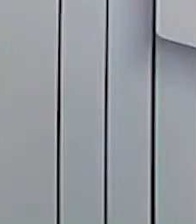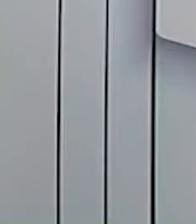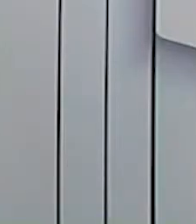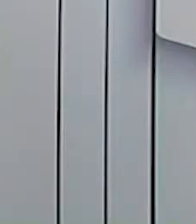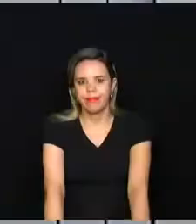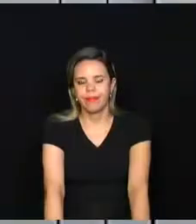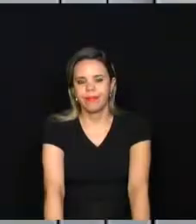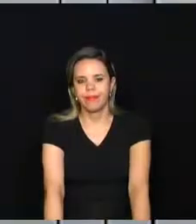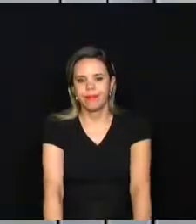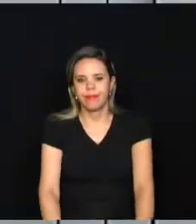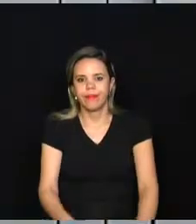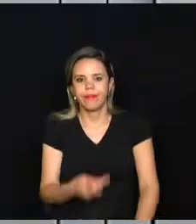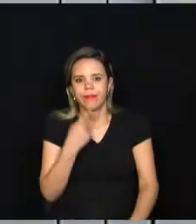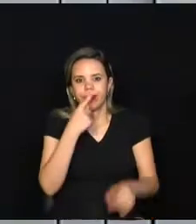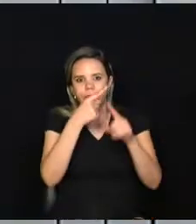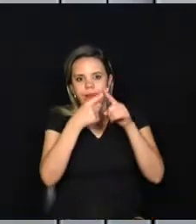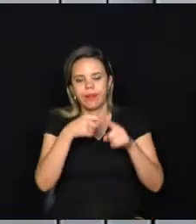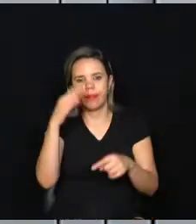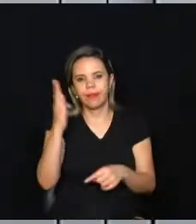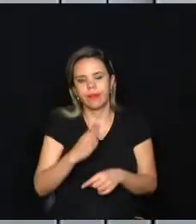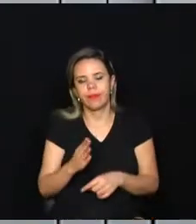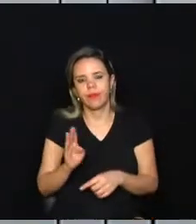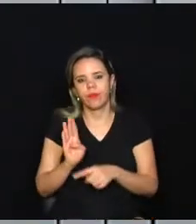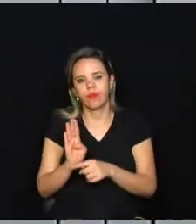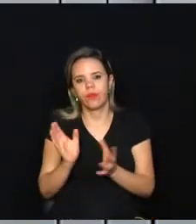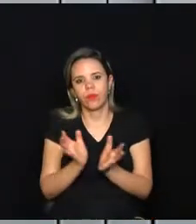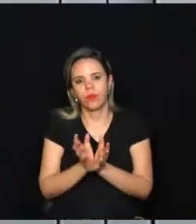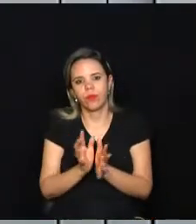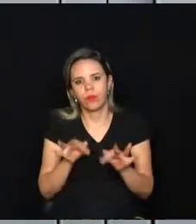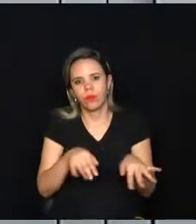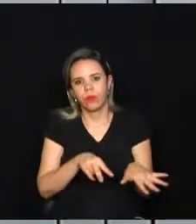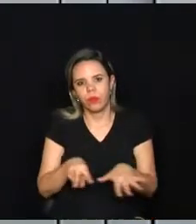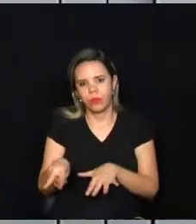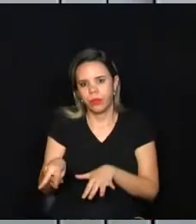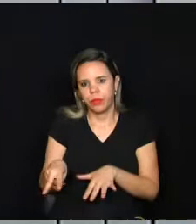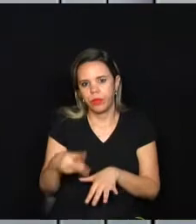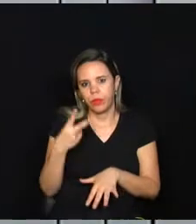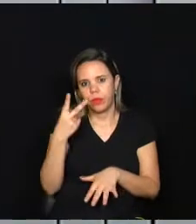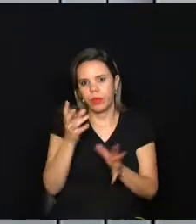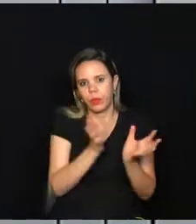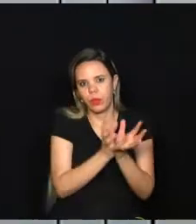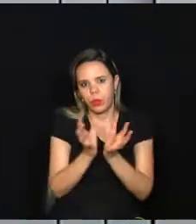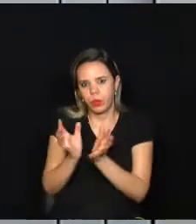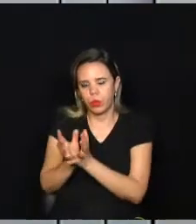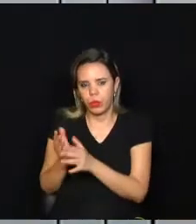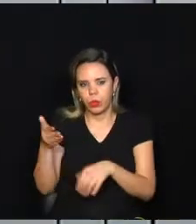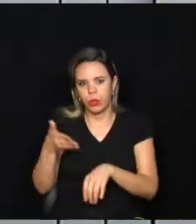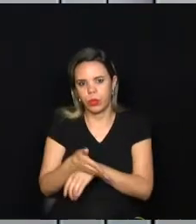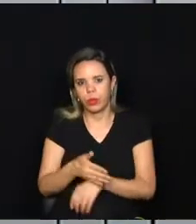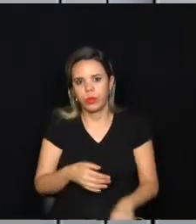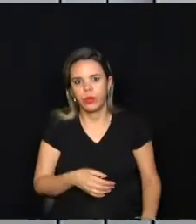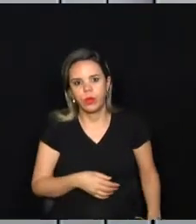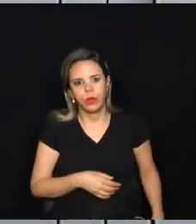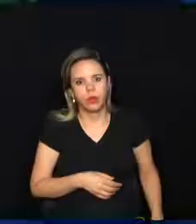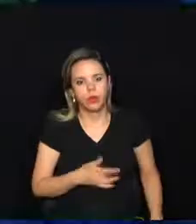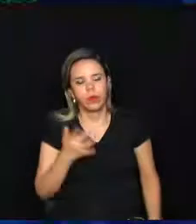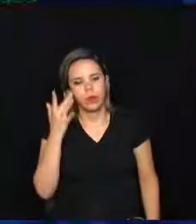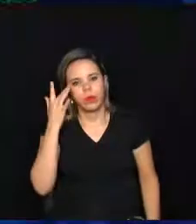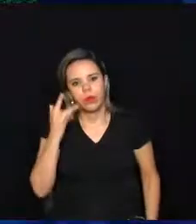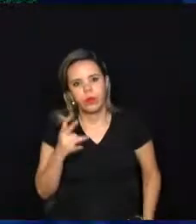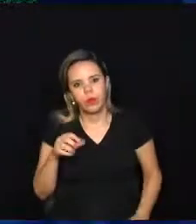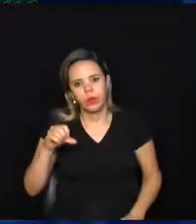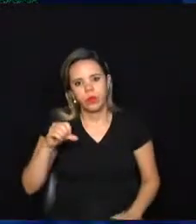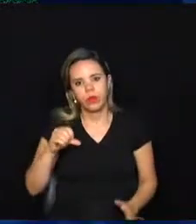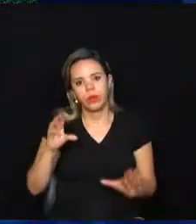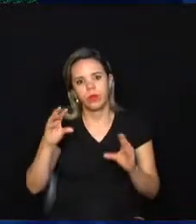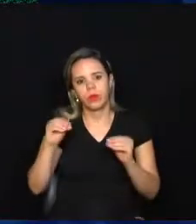Hora de falarmos de Campeonato Brasileiro da Série B, porque neste fim de semana as duas equipes entram em campo. Amanhã, 9 horas